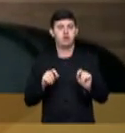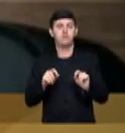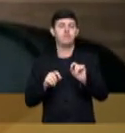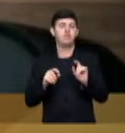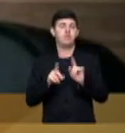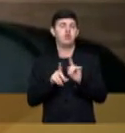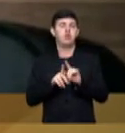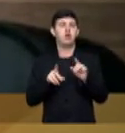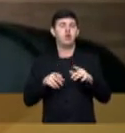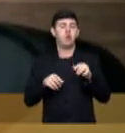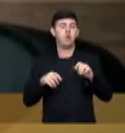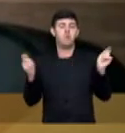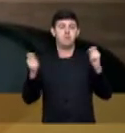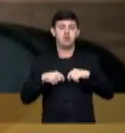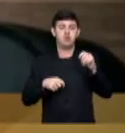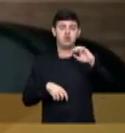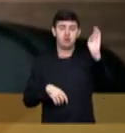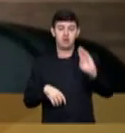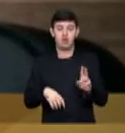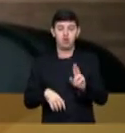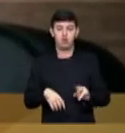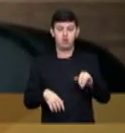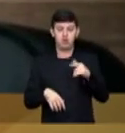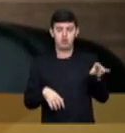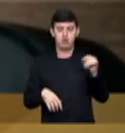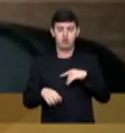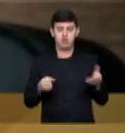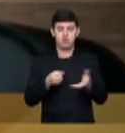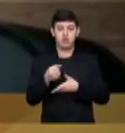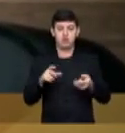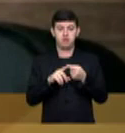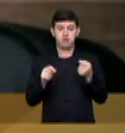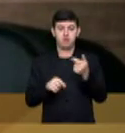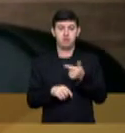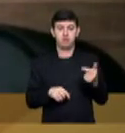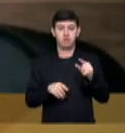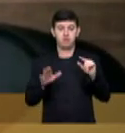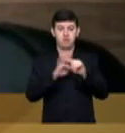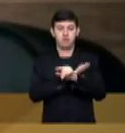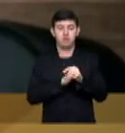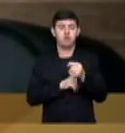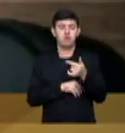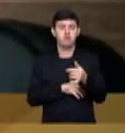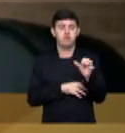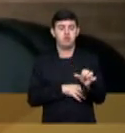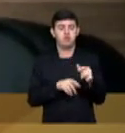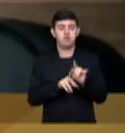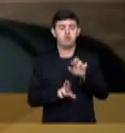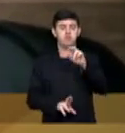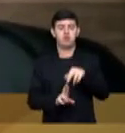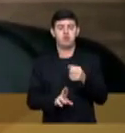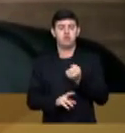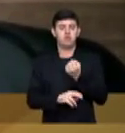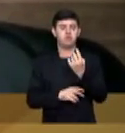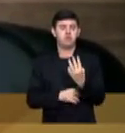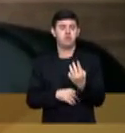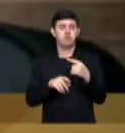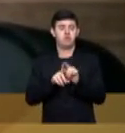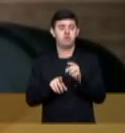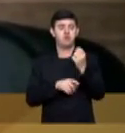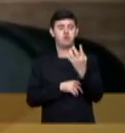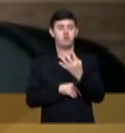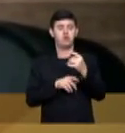por base os artigos 22, inciso 29 e parágrafos 3º e 4º